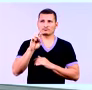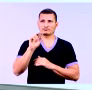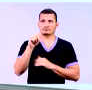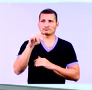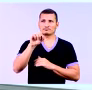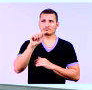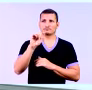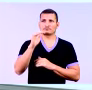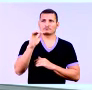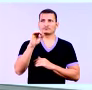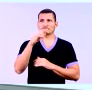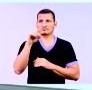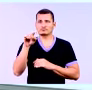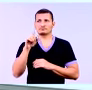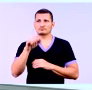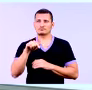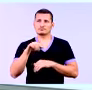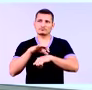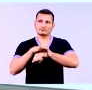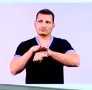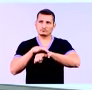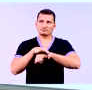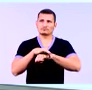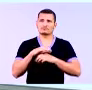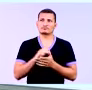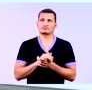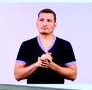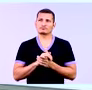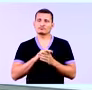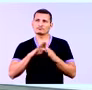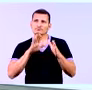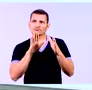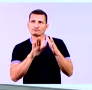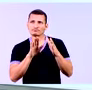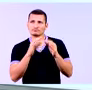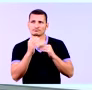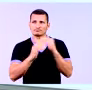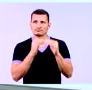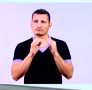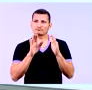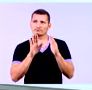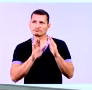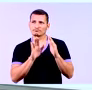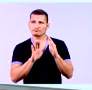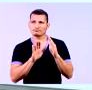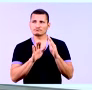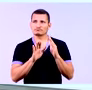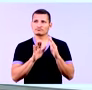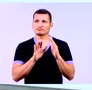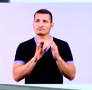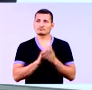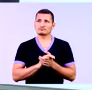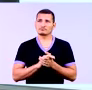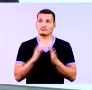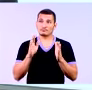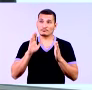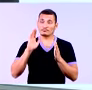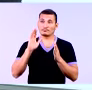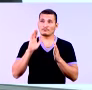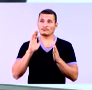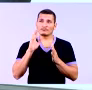que a transação contribui para garantir a consistência dos dados armazenados. Né? Veja que até agora a transação foi